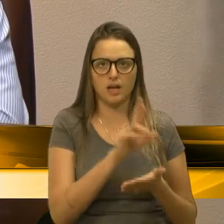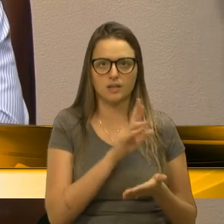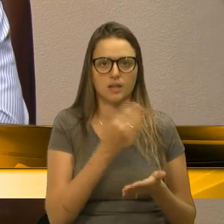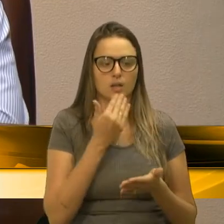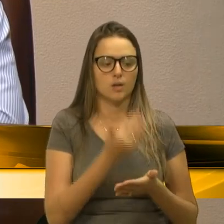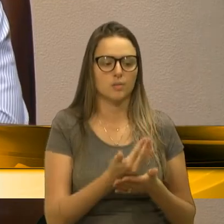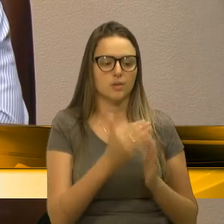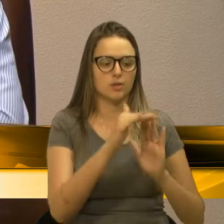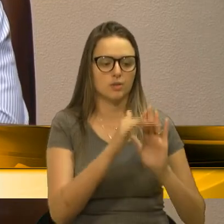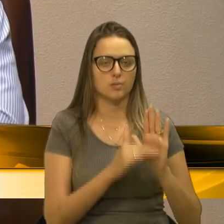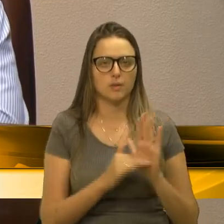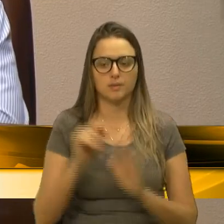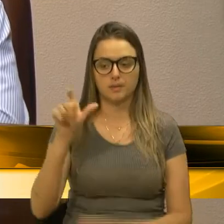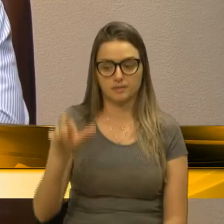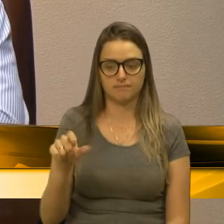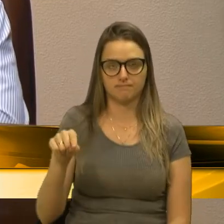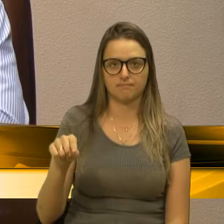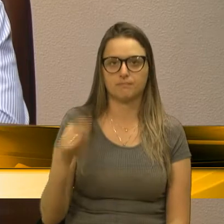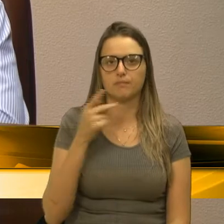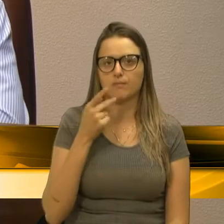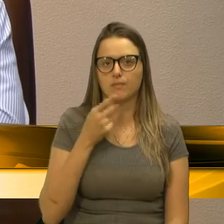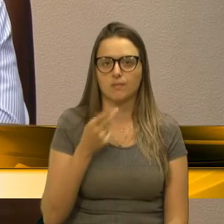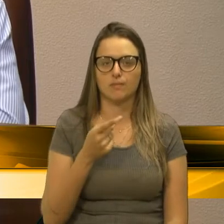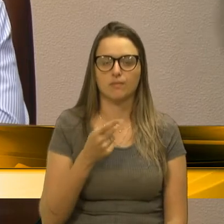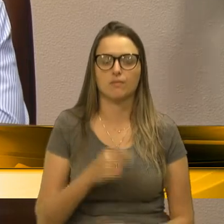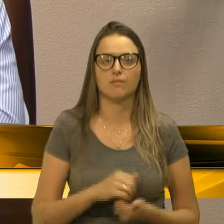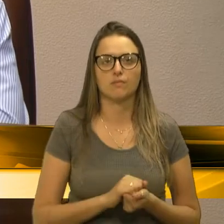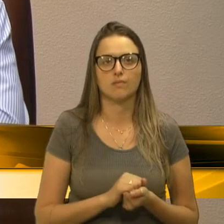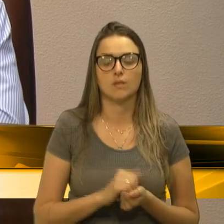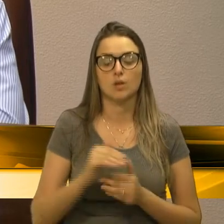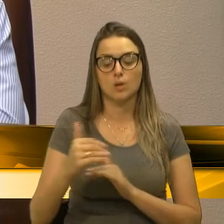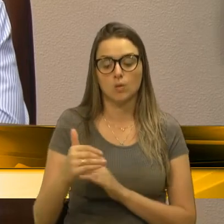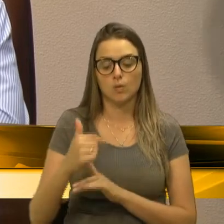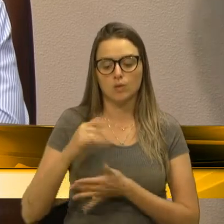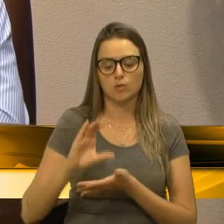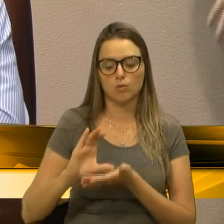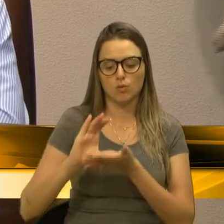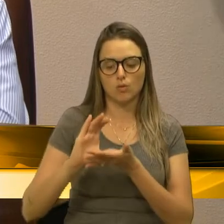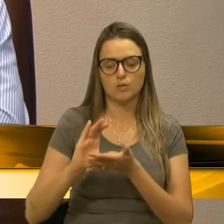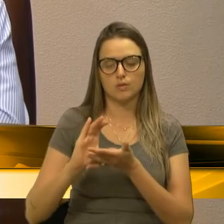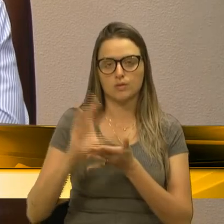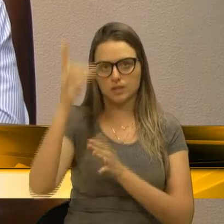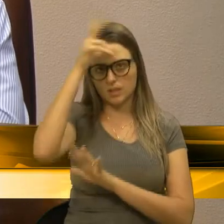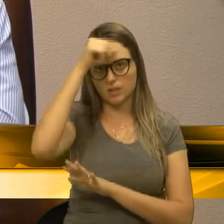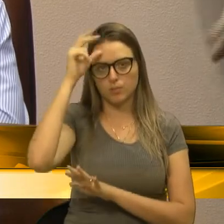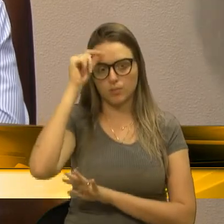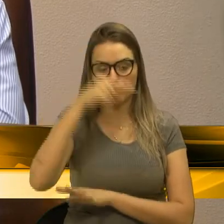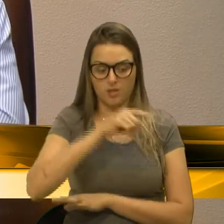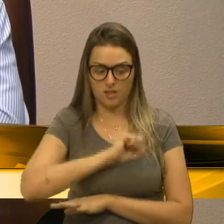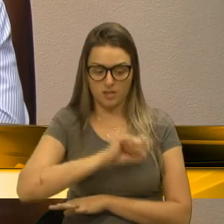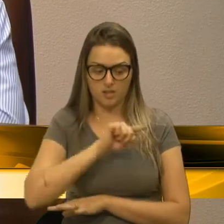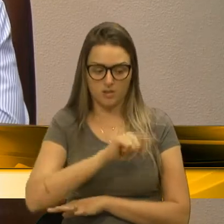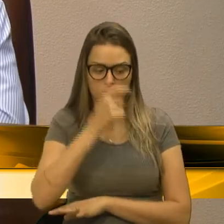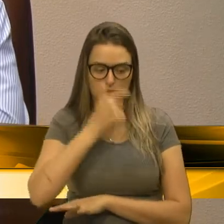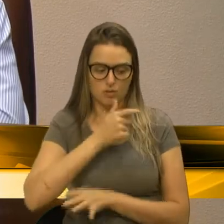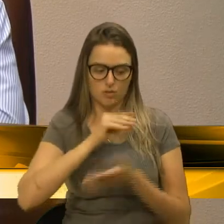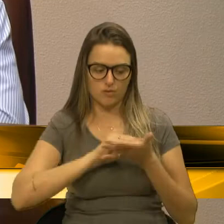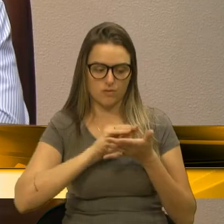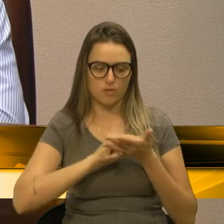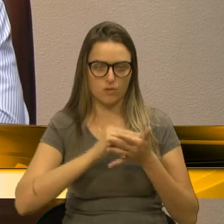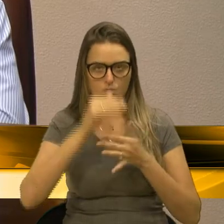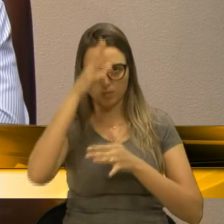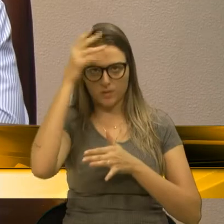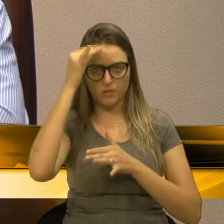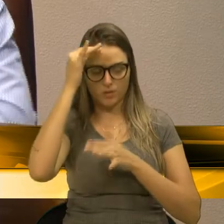inclusão em pauta. Doutora Cássia, enquanto conselheira municipal, A senhora se sentiu desrespeitada em algum momento em razão